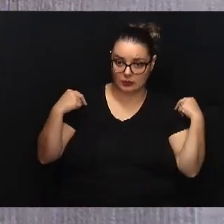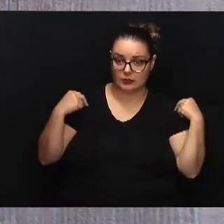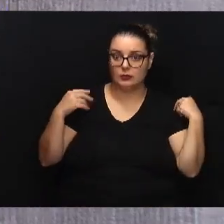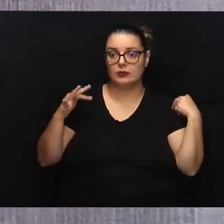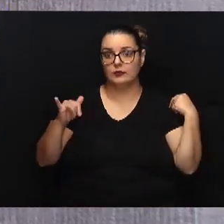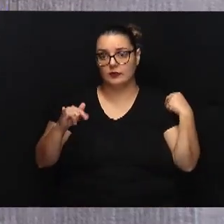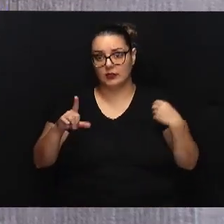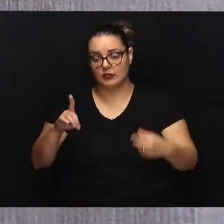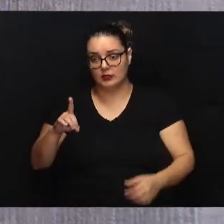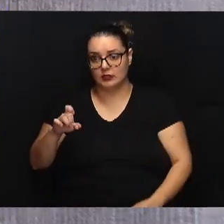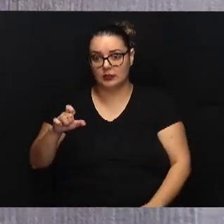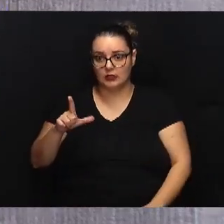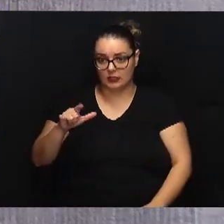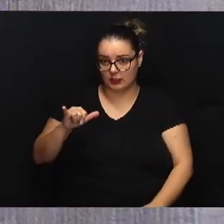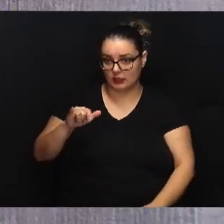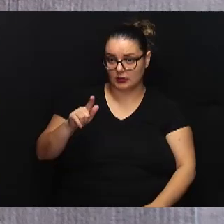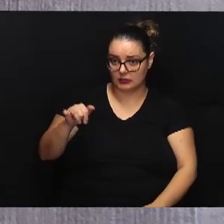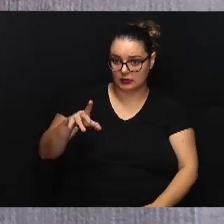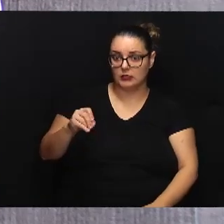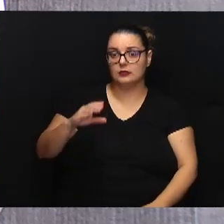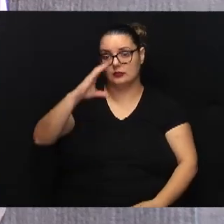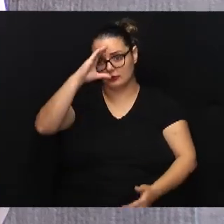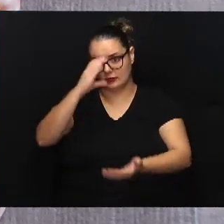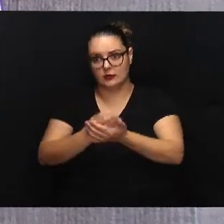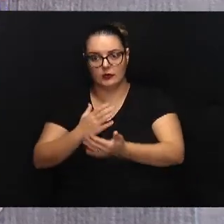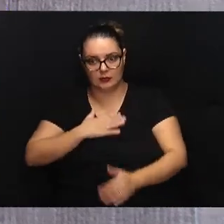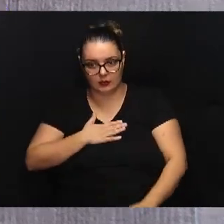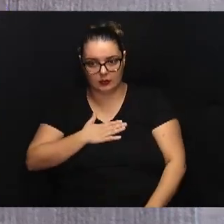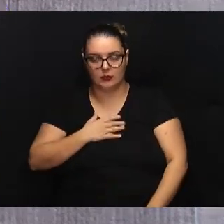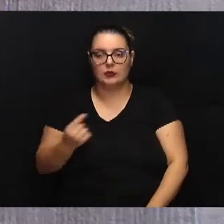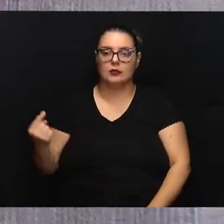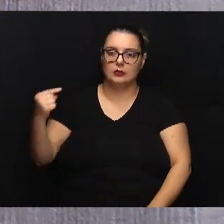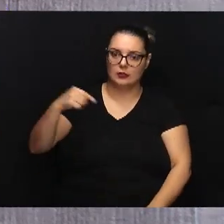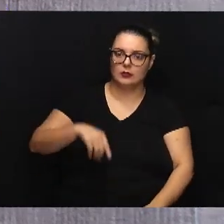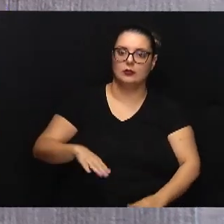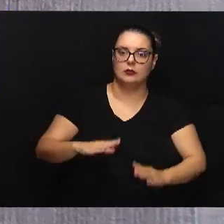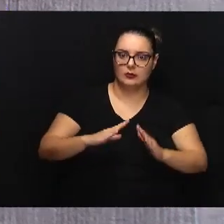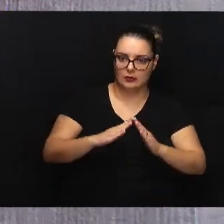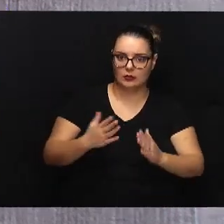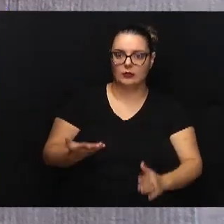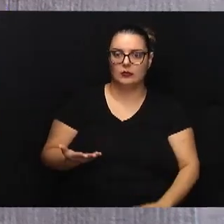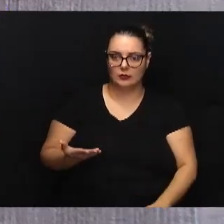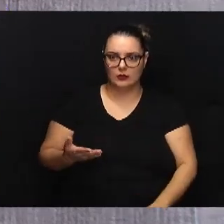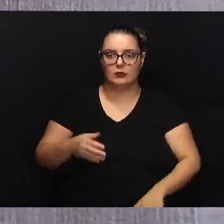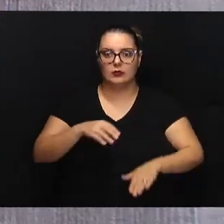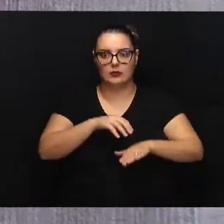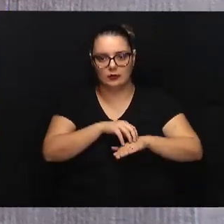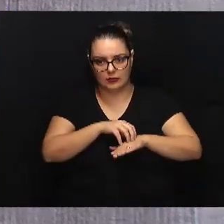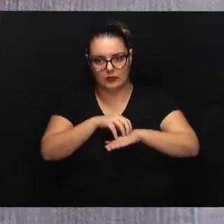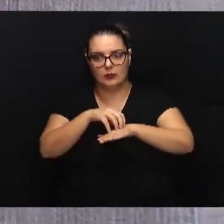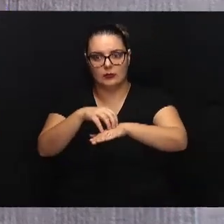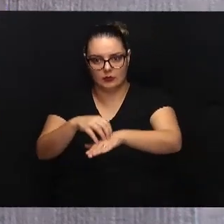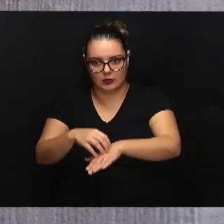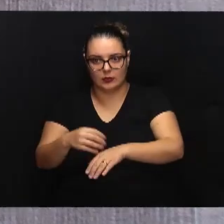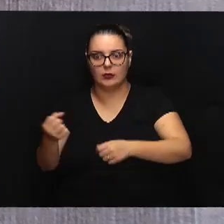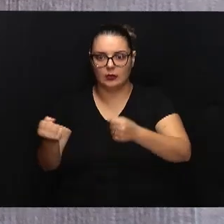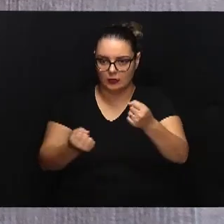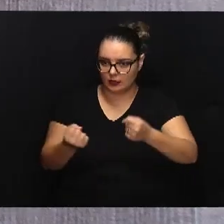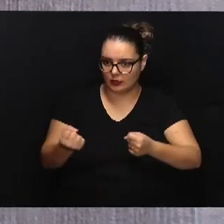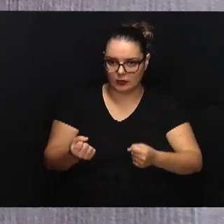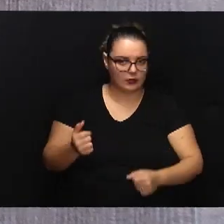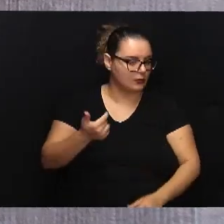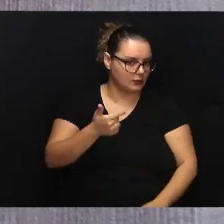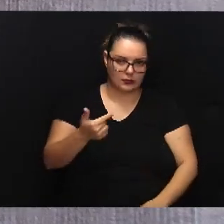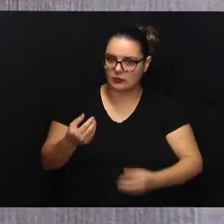meus motoristas de confiança. Então, eles vêm até aqui a minha residência. O transporte é feito de veículo, carro, não tem como ser